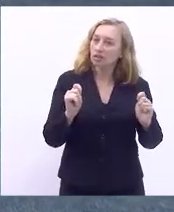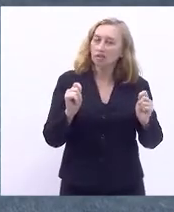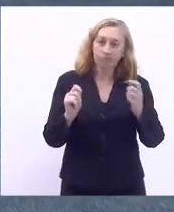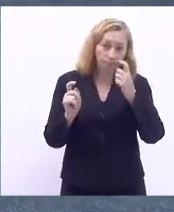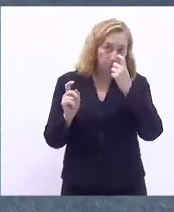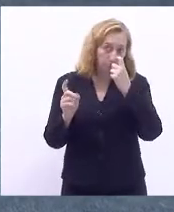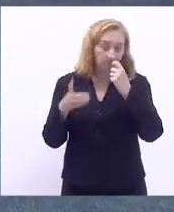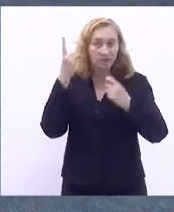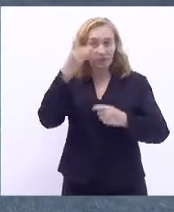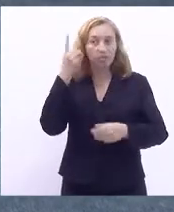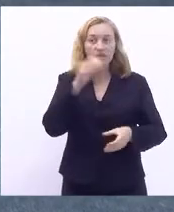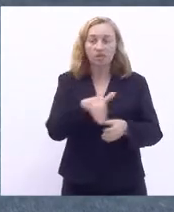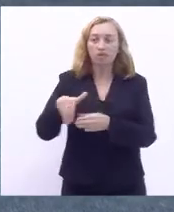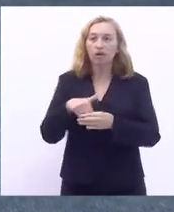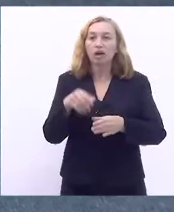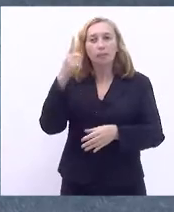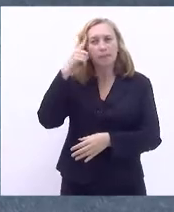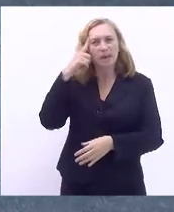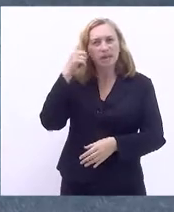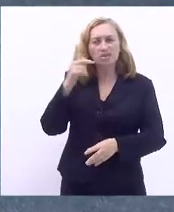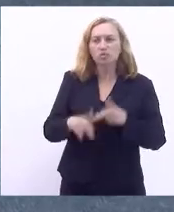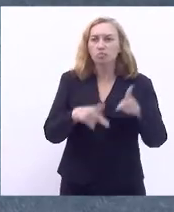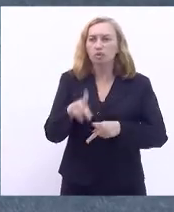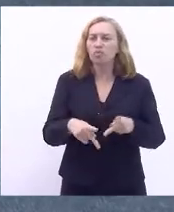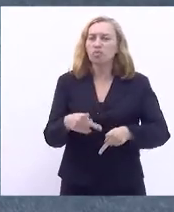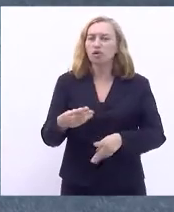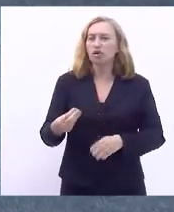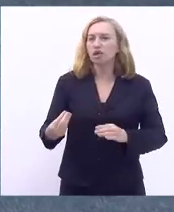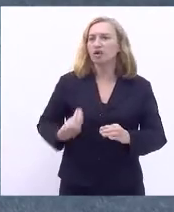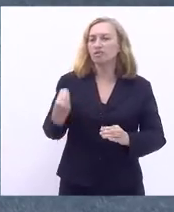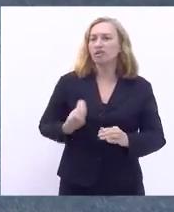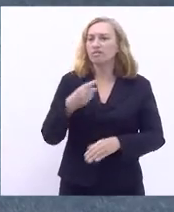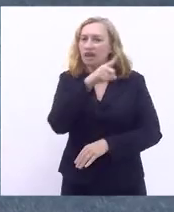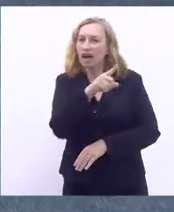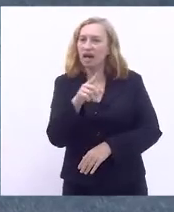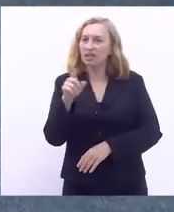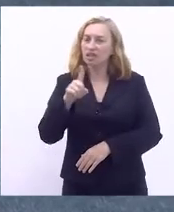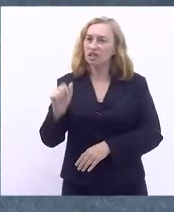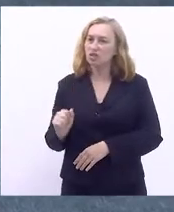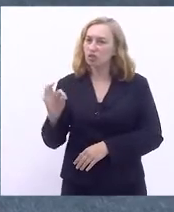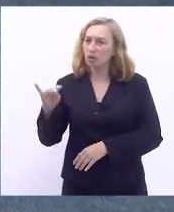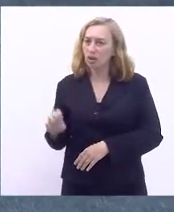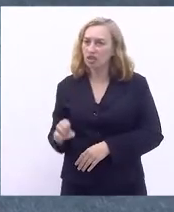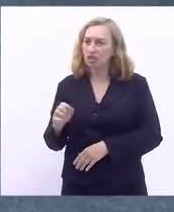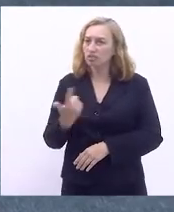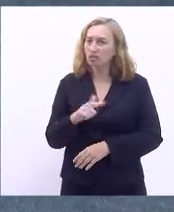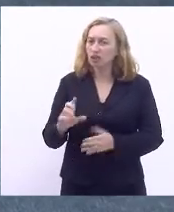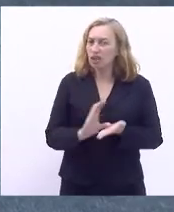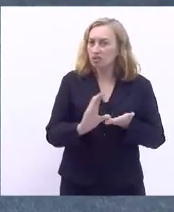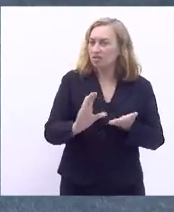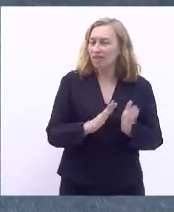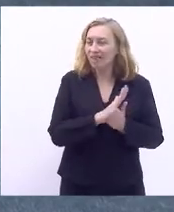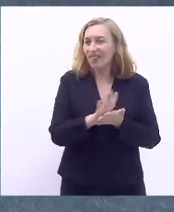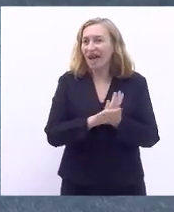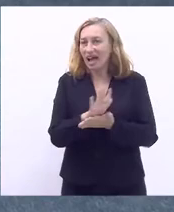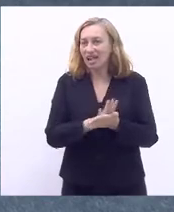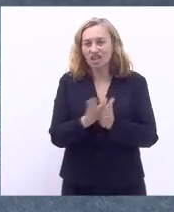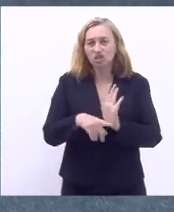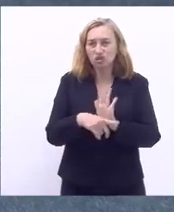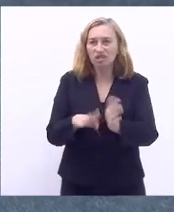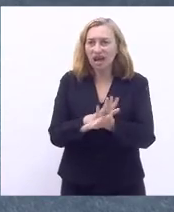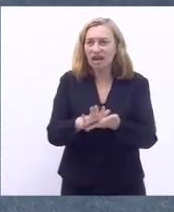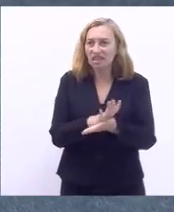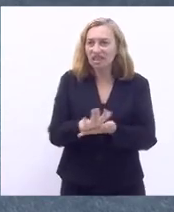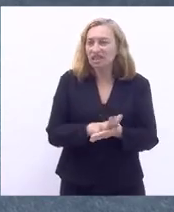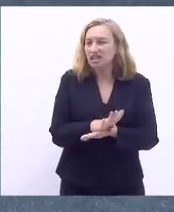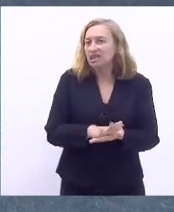como essa, pensem na população que mora lá na Zona Oeste, que não tem benefício nenhum, deputado André. Lá existe sim emprego